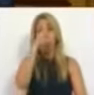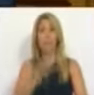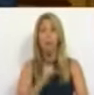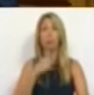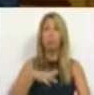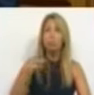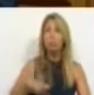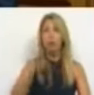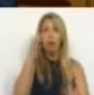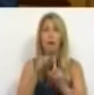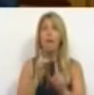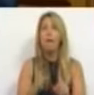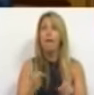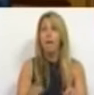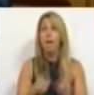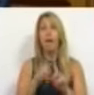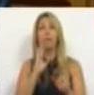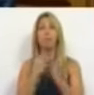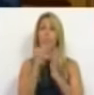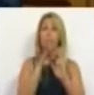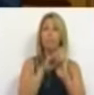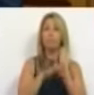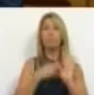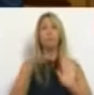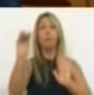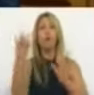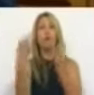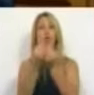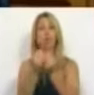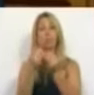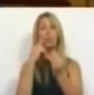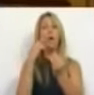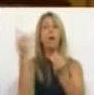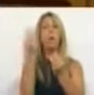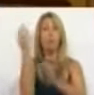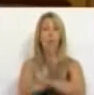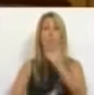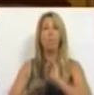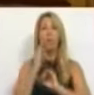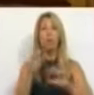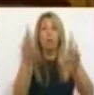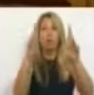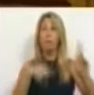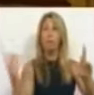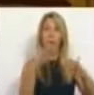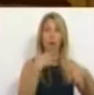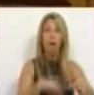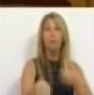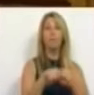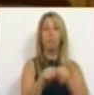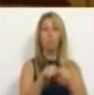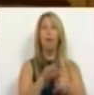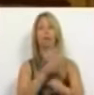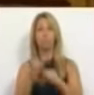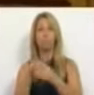para disputar este processo junto das instâncias da União Europeia. Esperamos poder contar com todos os deputados para acompanhar estas